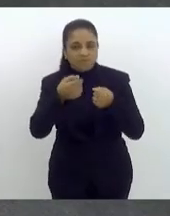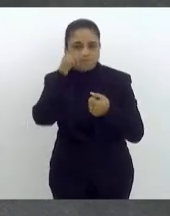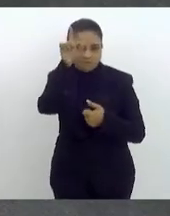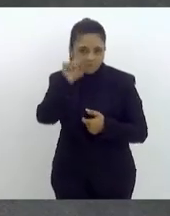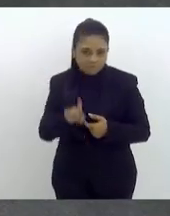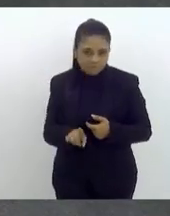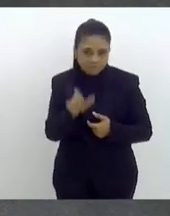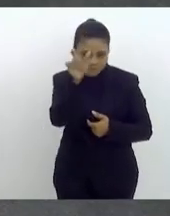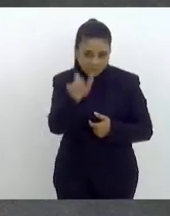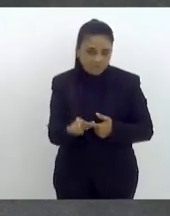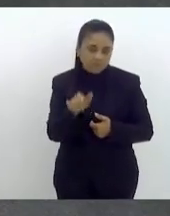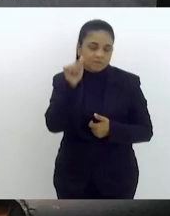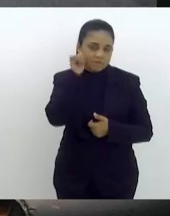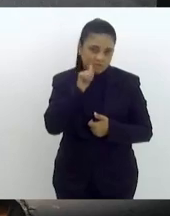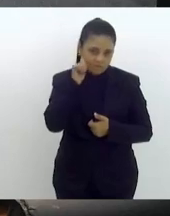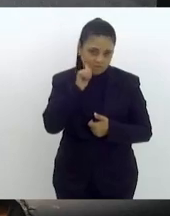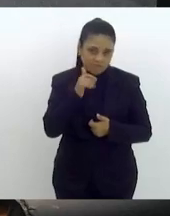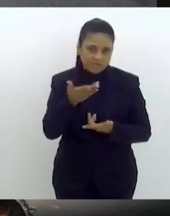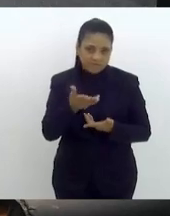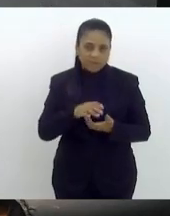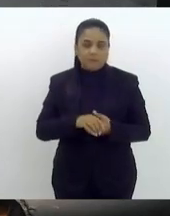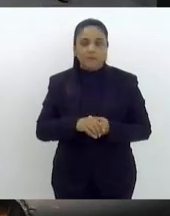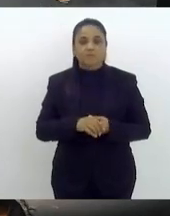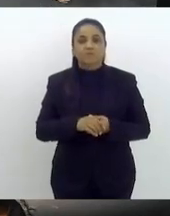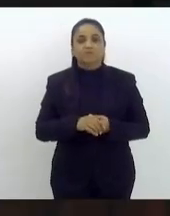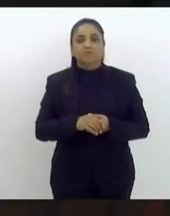mulher muito obrigada tia Jô Obrigada